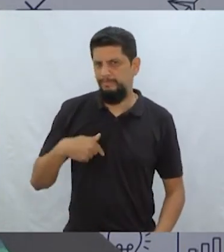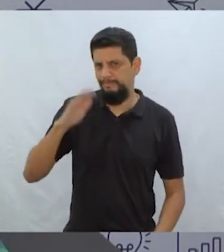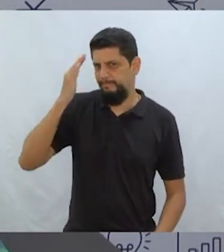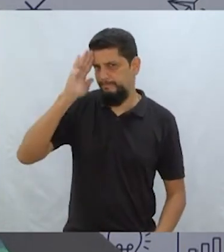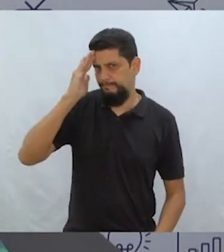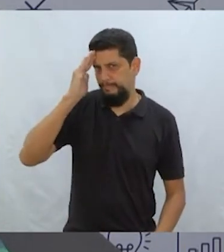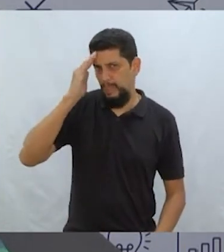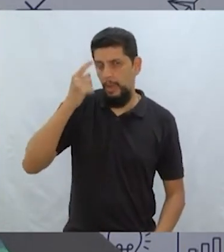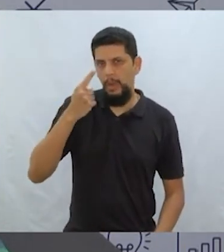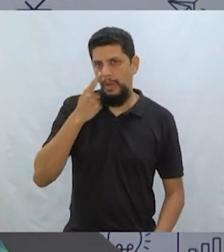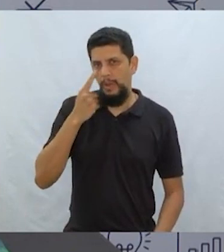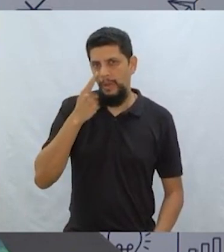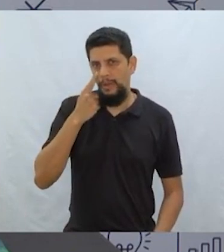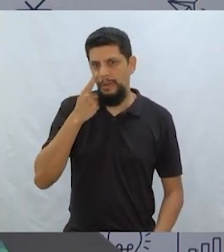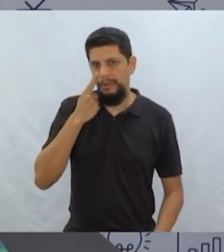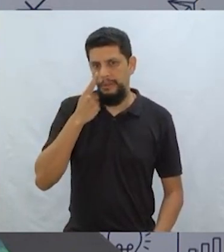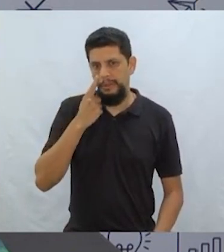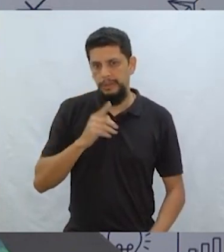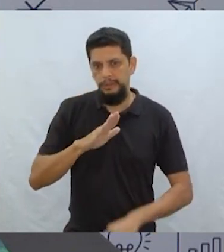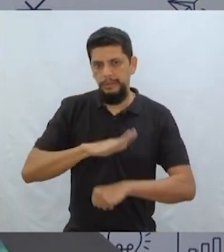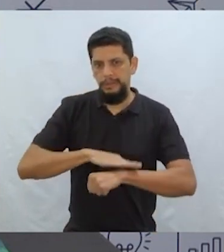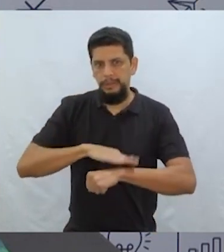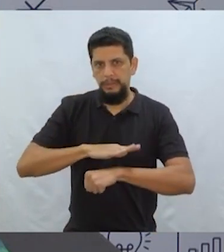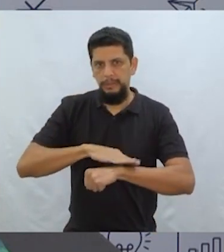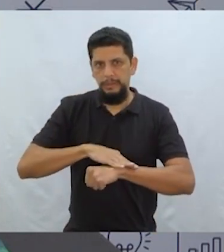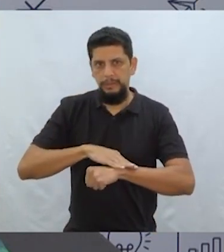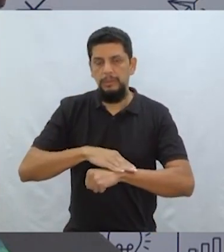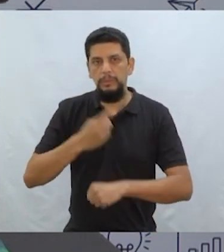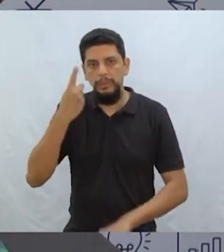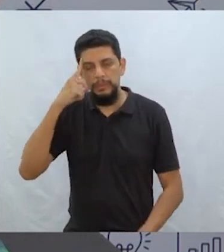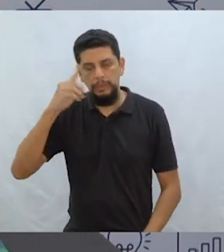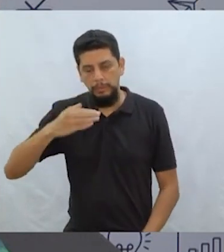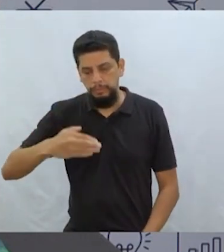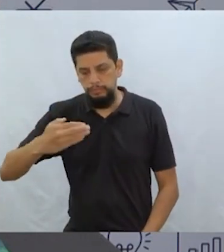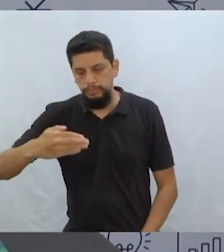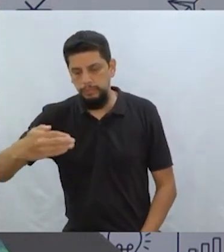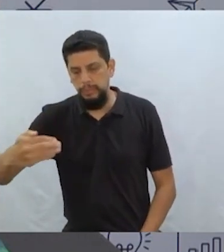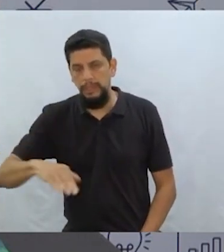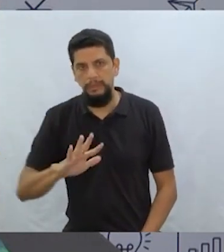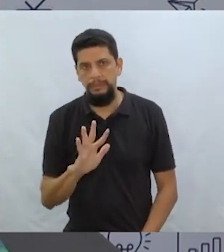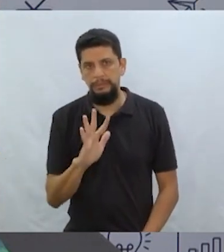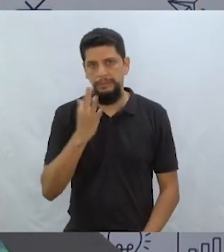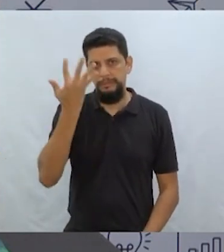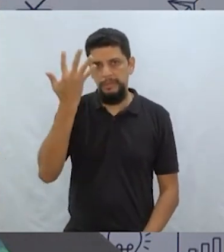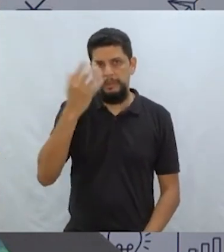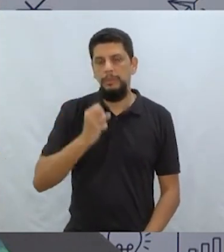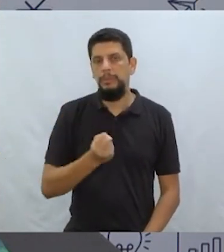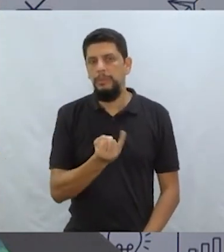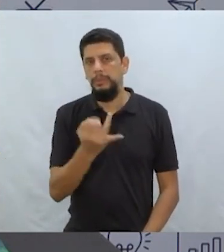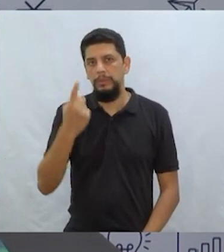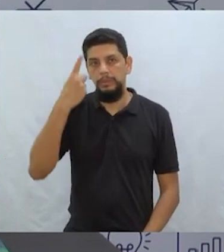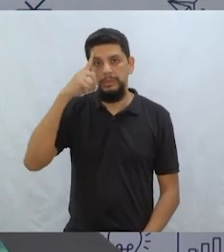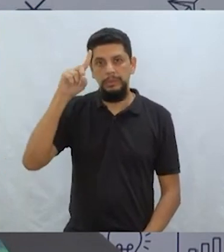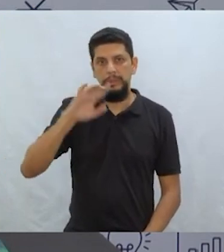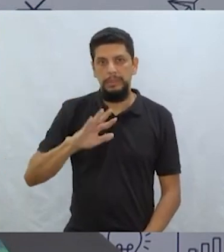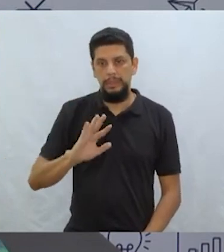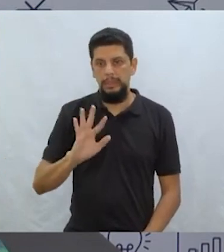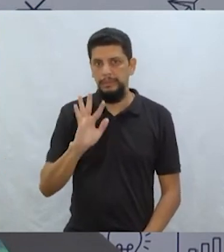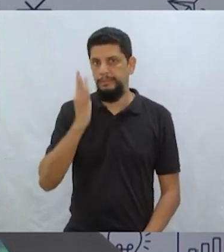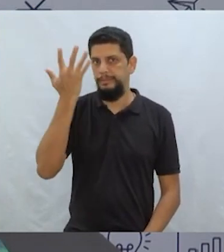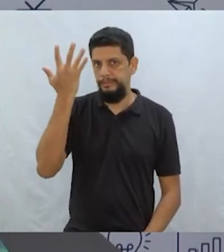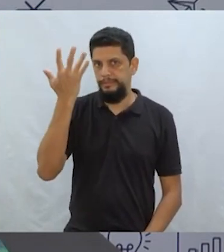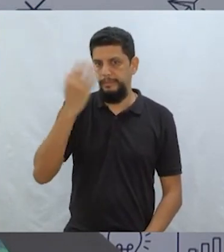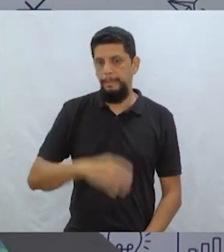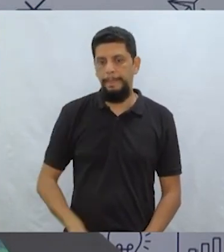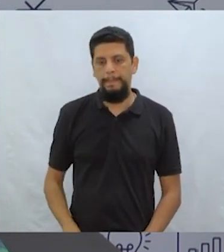eu não tô entendendo muito Olha só espaço de tempo é quantos dias aconteceu a história durante quantos dias